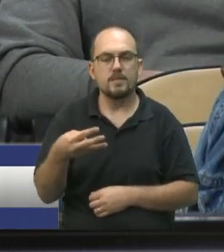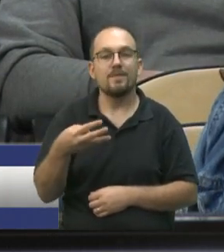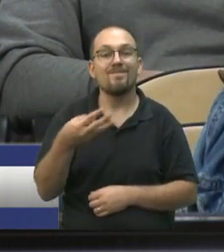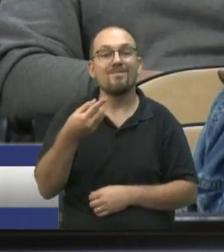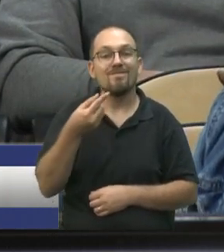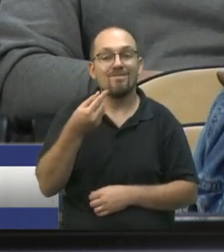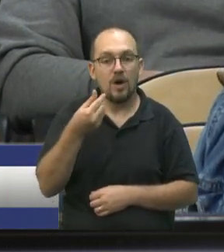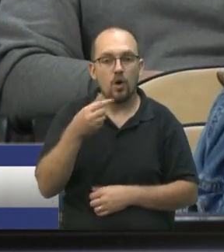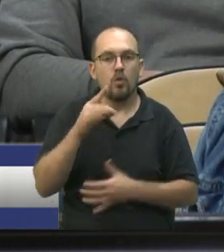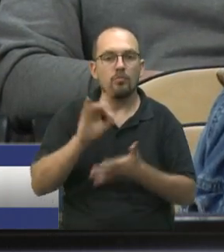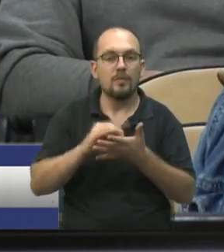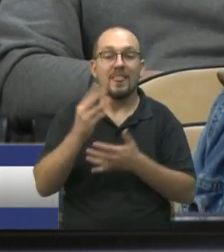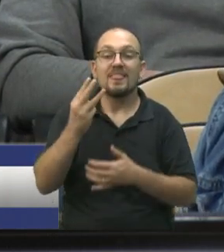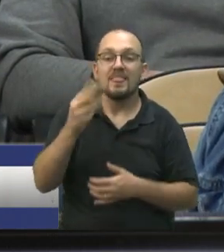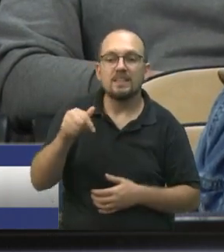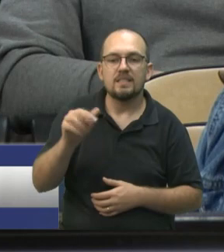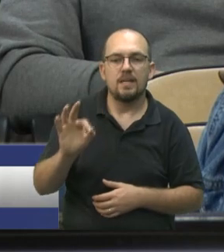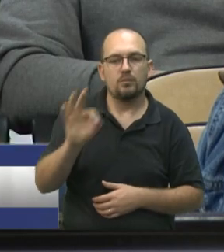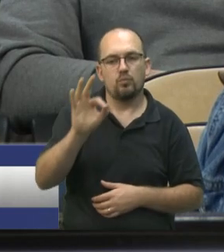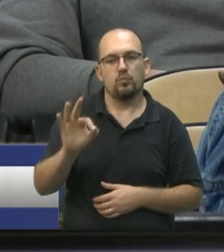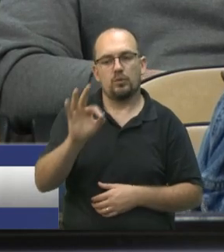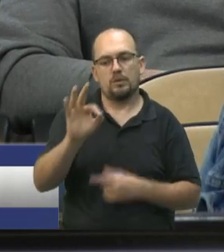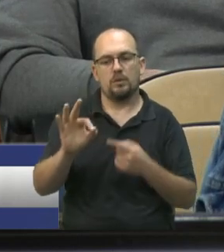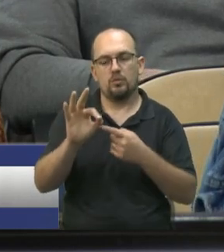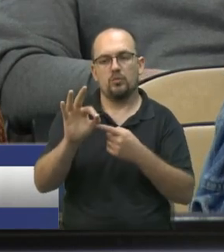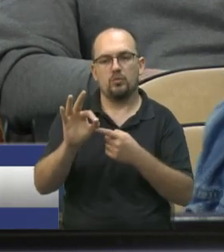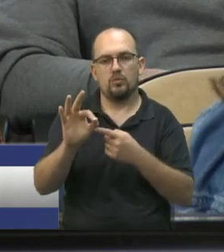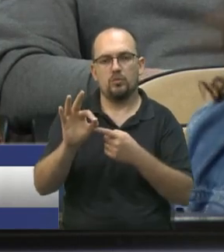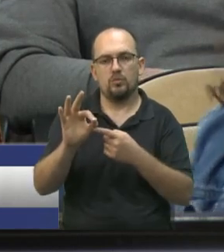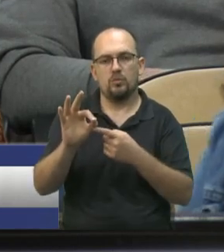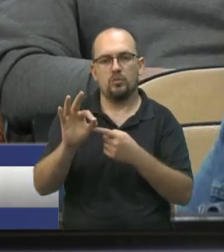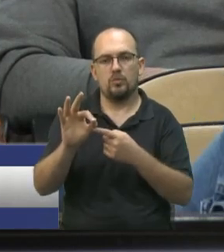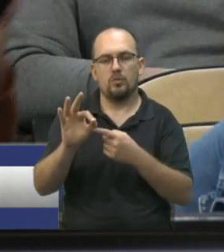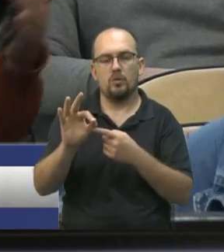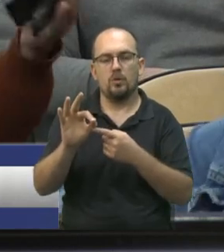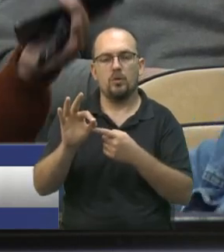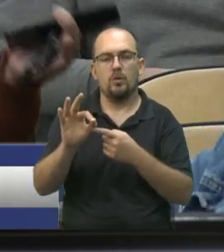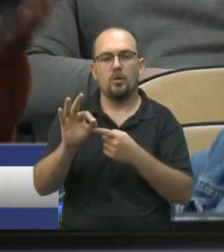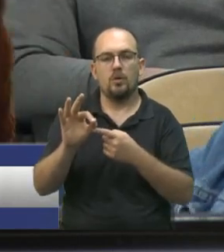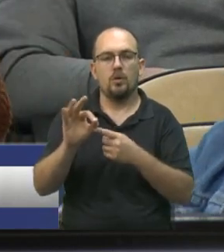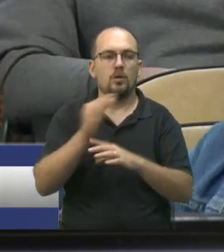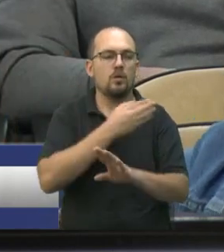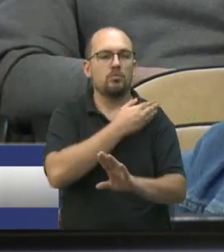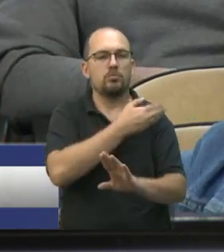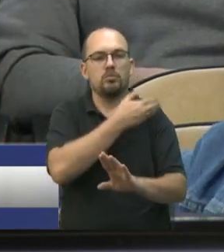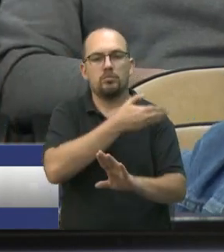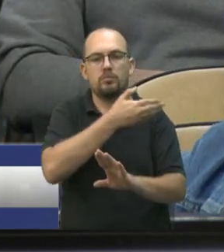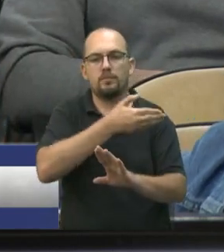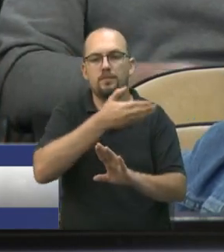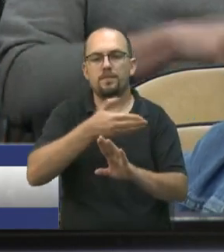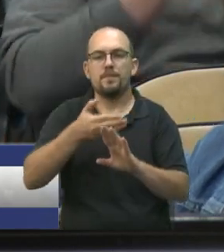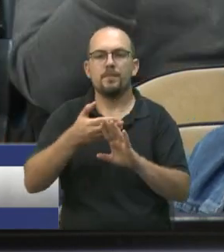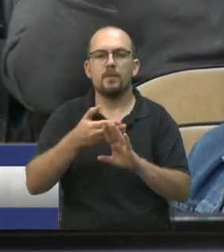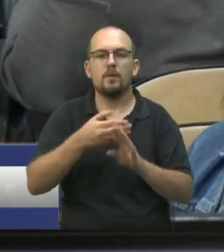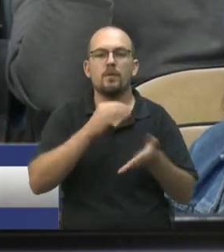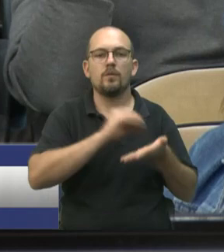de 37%. Considerando quanto a defasagem do reajuste